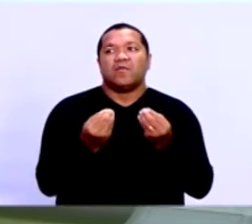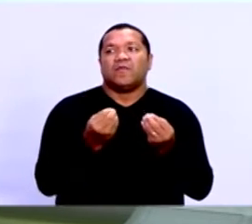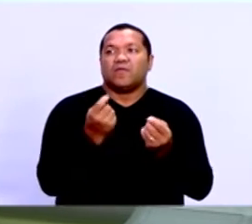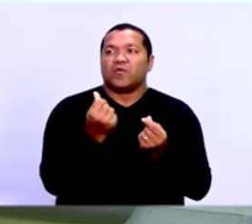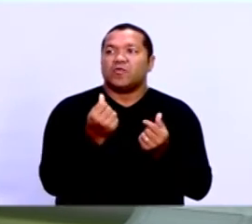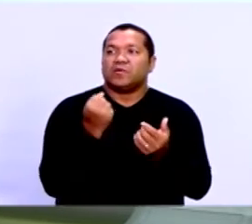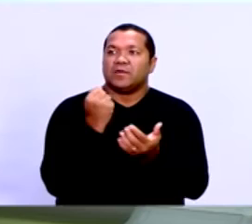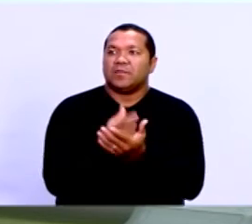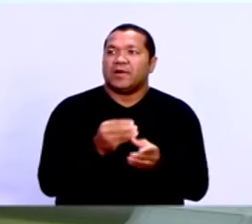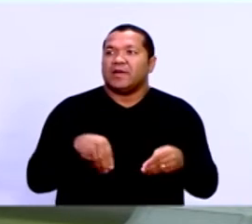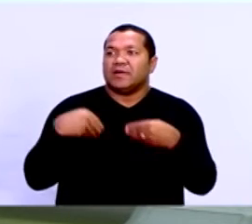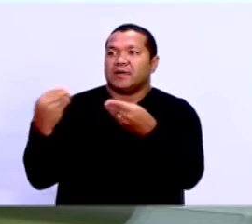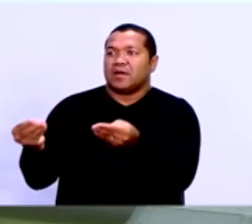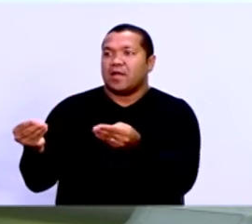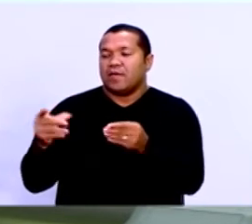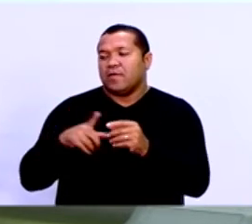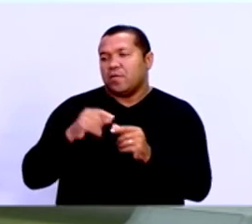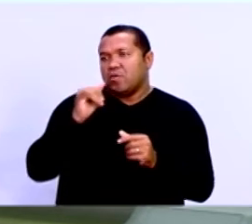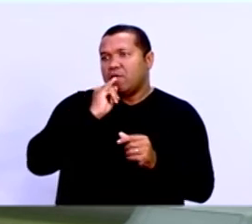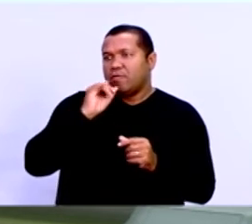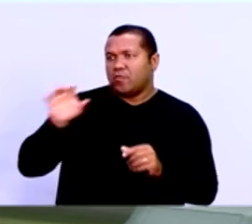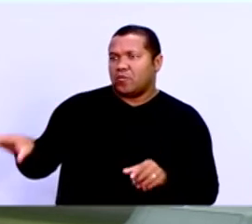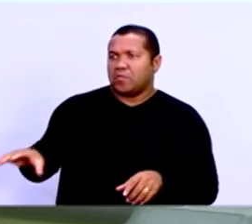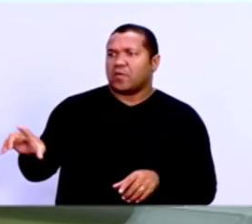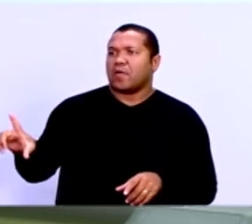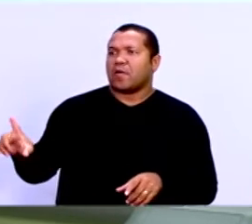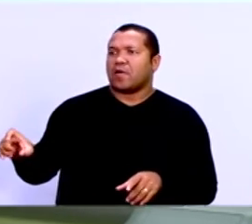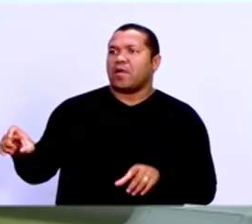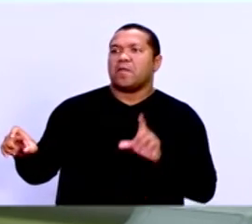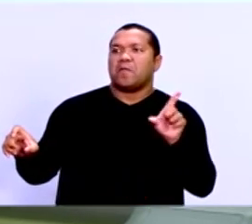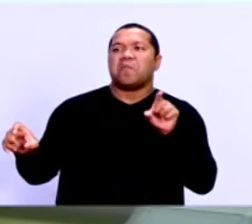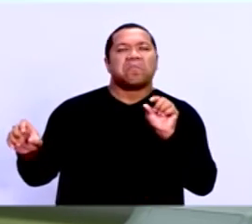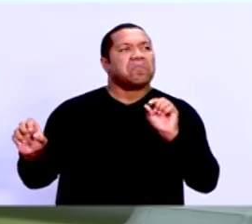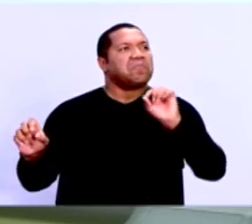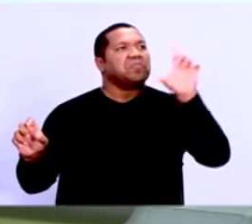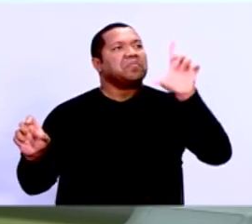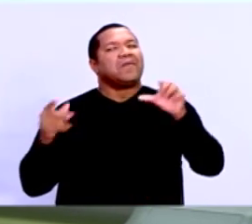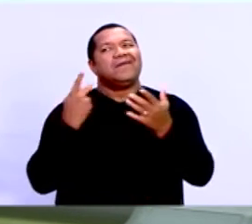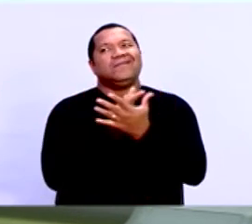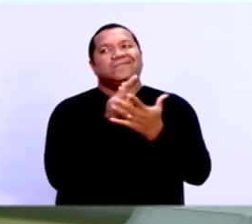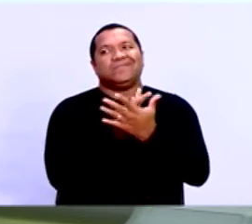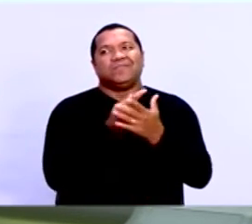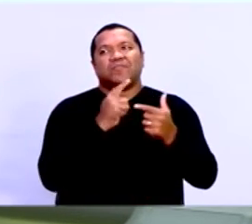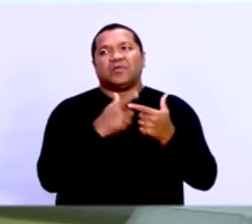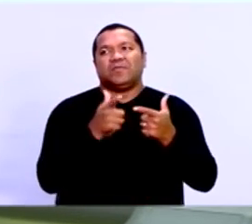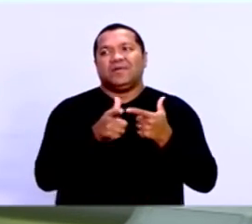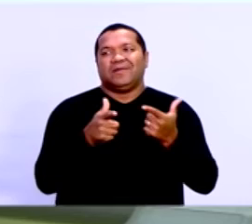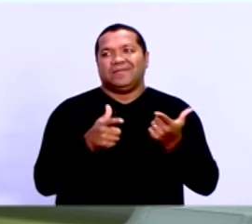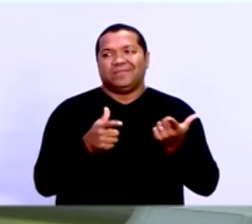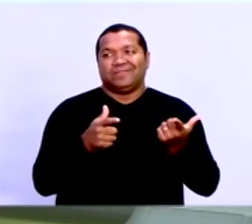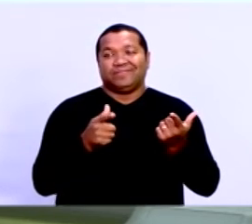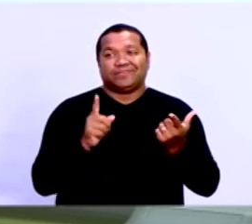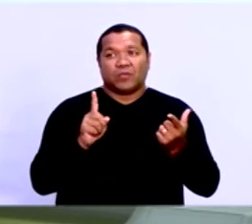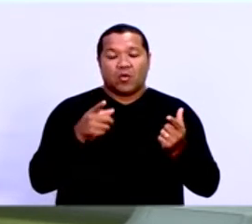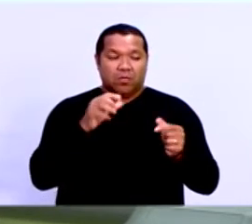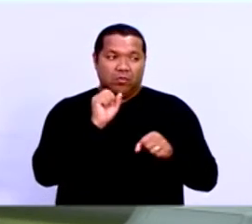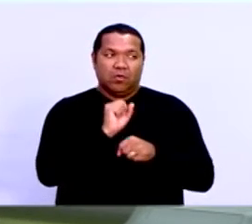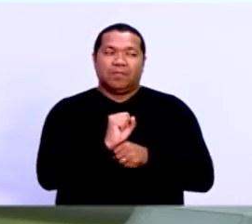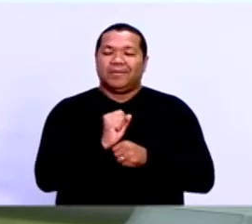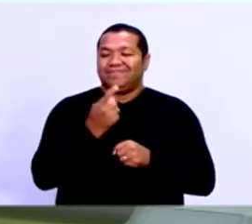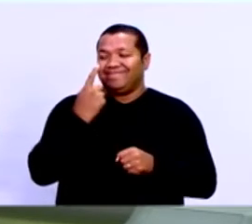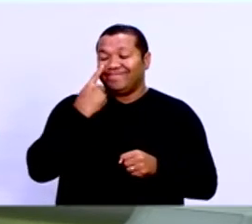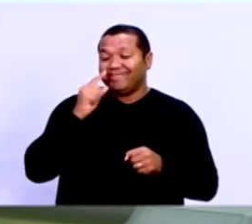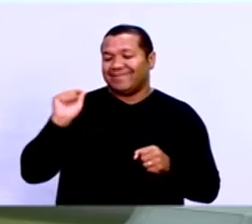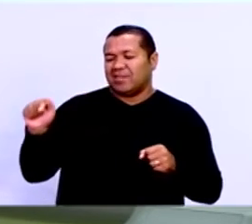nessa parte aí quando o cliente for clicar na telha ele não vai abrir a próxima parte a próxima página opa deu problema